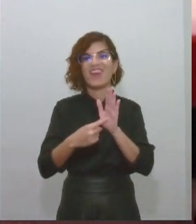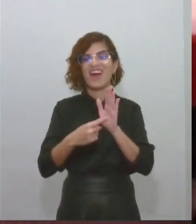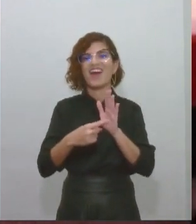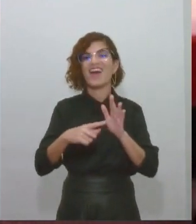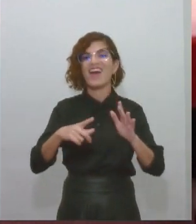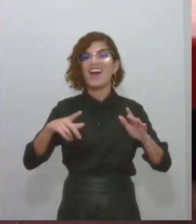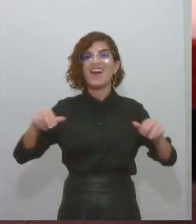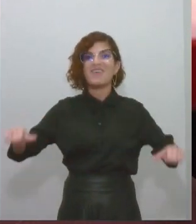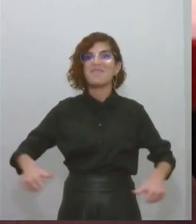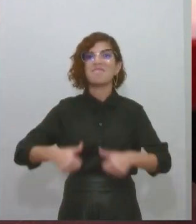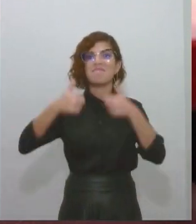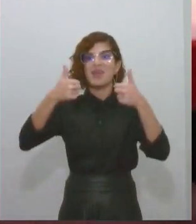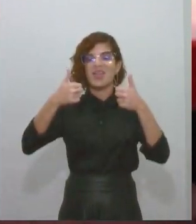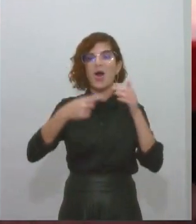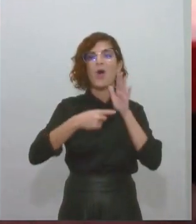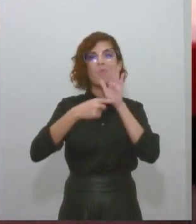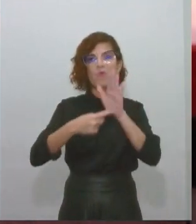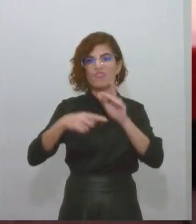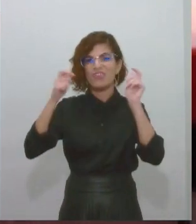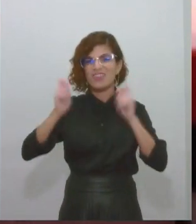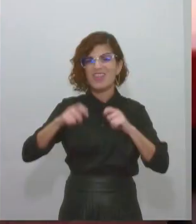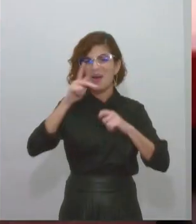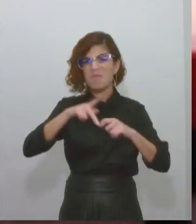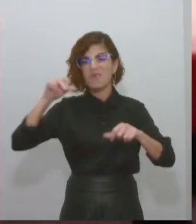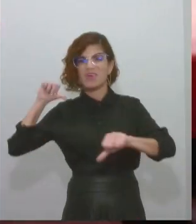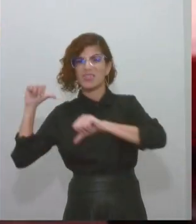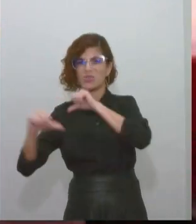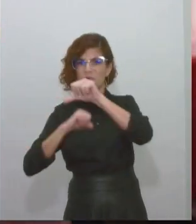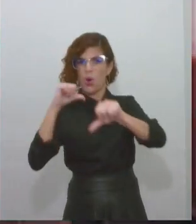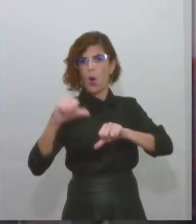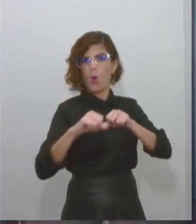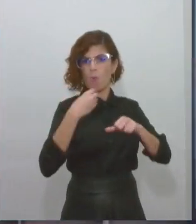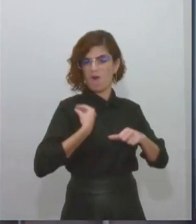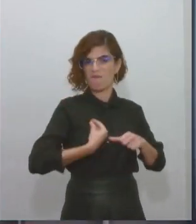capaz de transformar na rede pública a vida de muitos alunos.